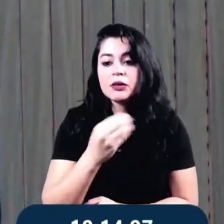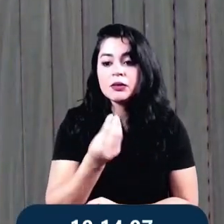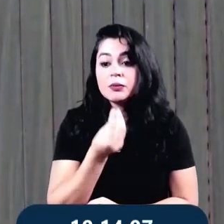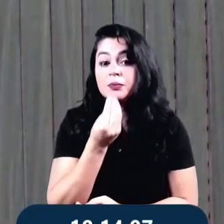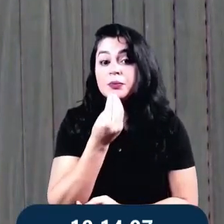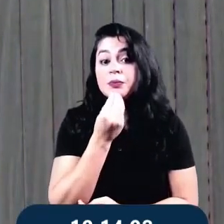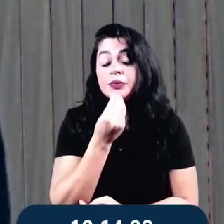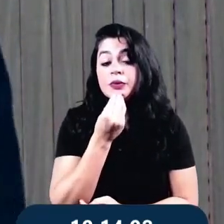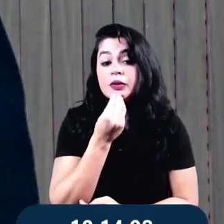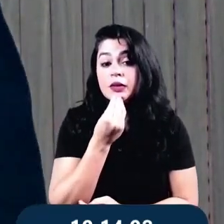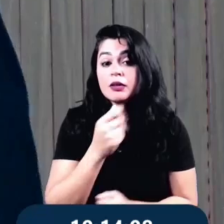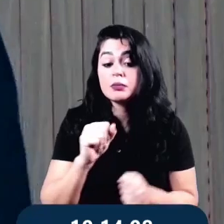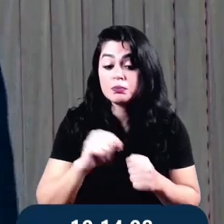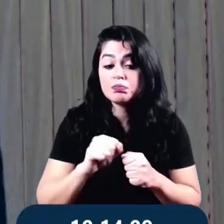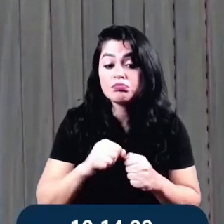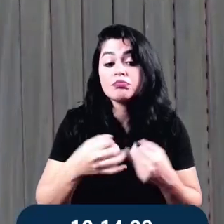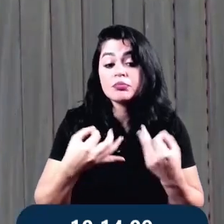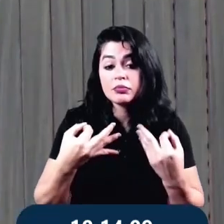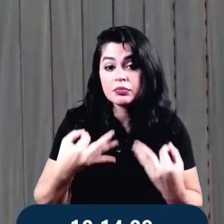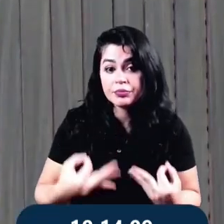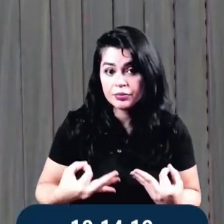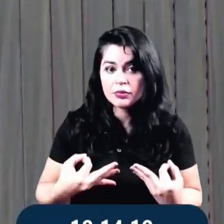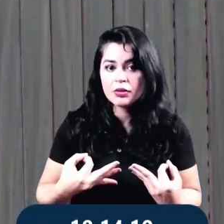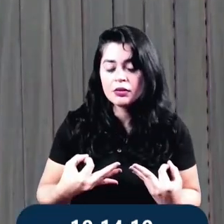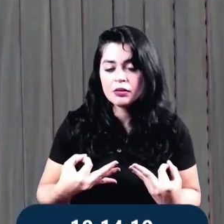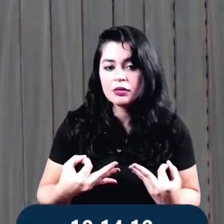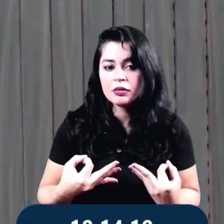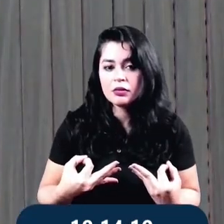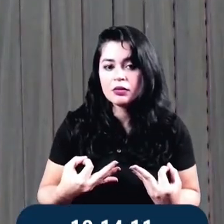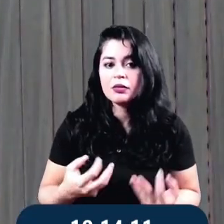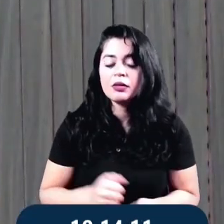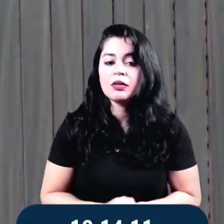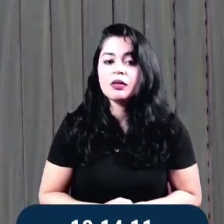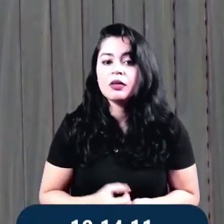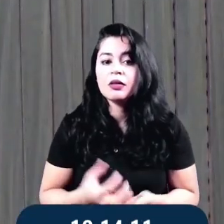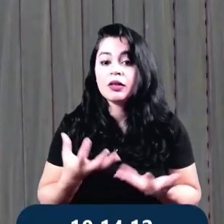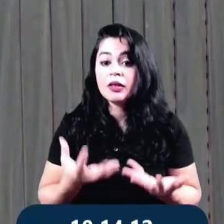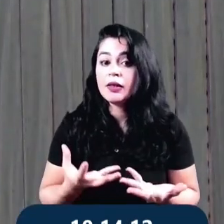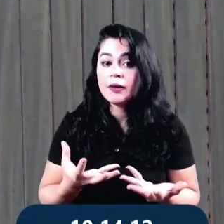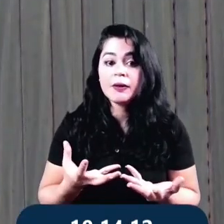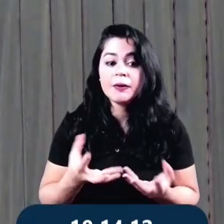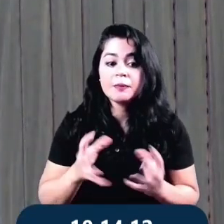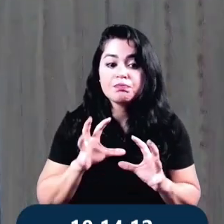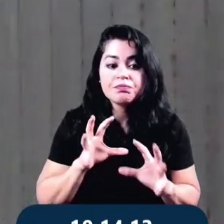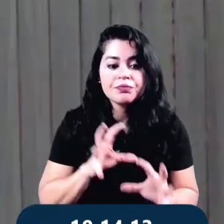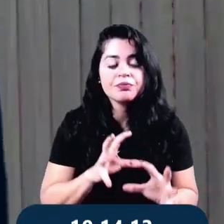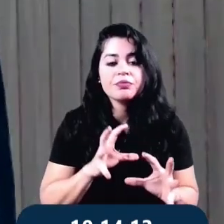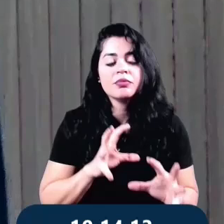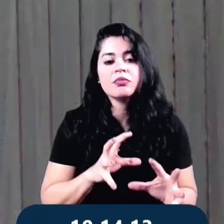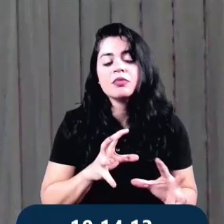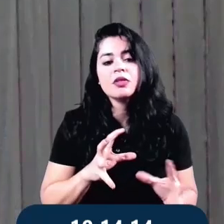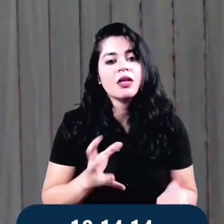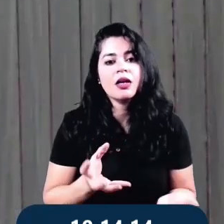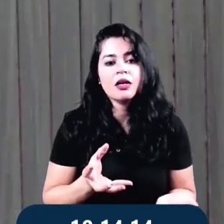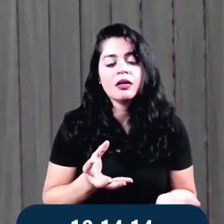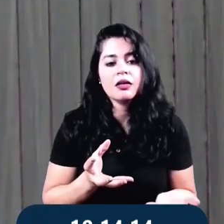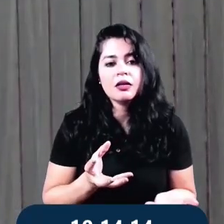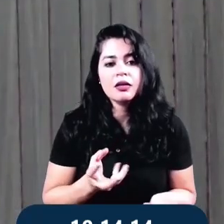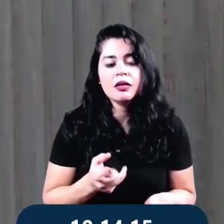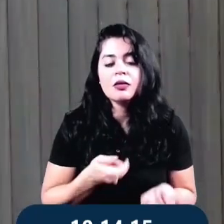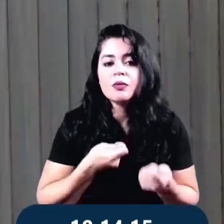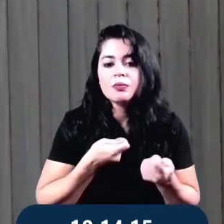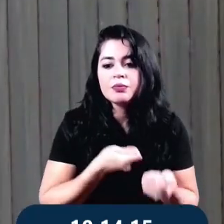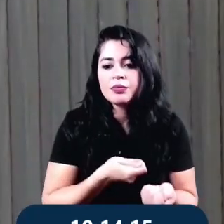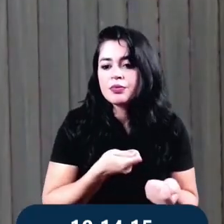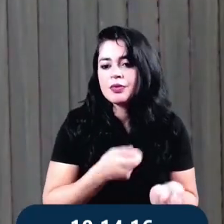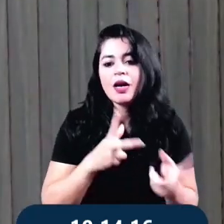Querer impor a goela abaixo situações vai dar no mesmo equívoco da primeiro chamamento que foi